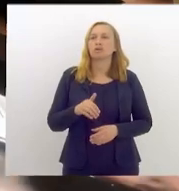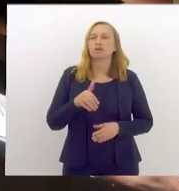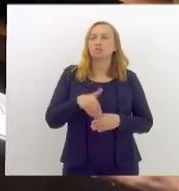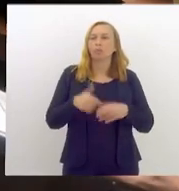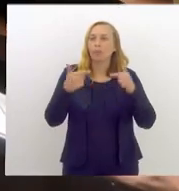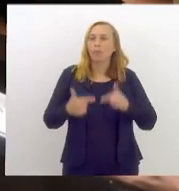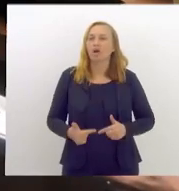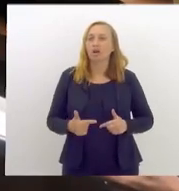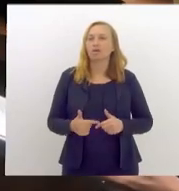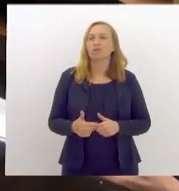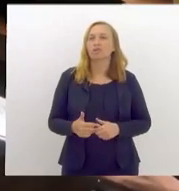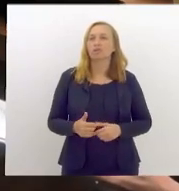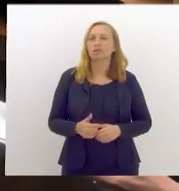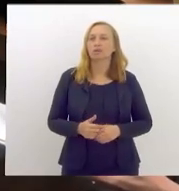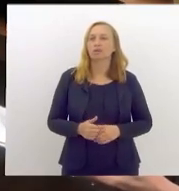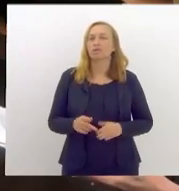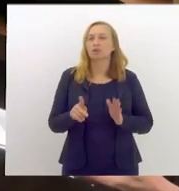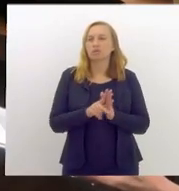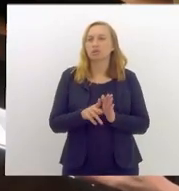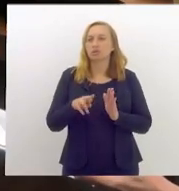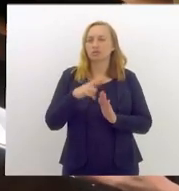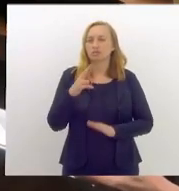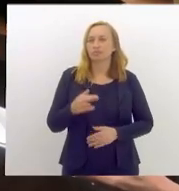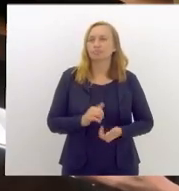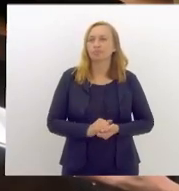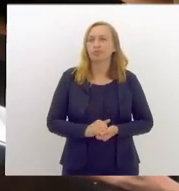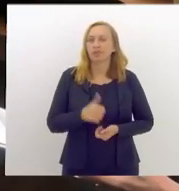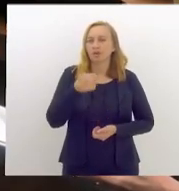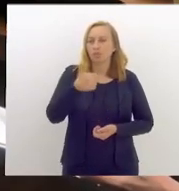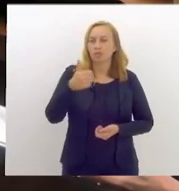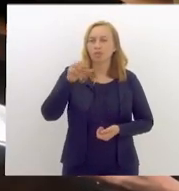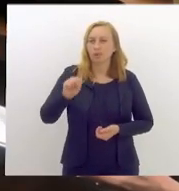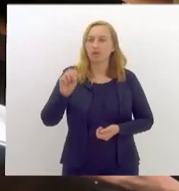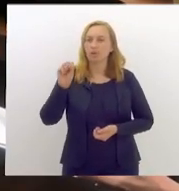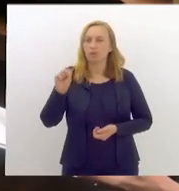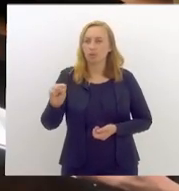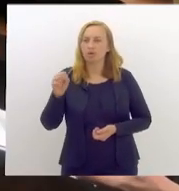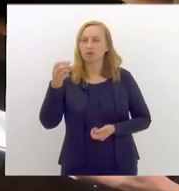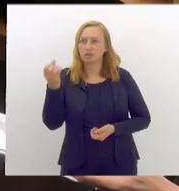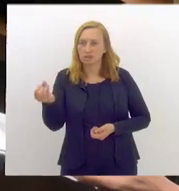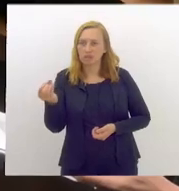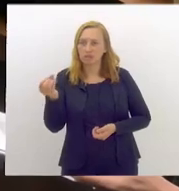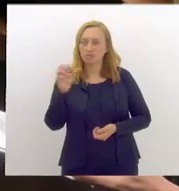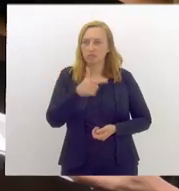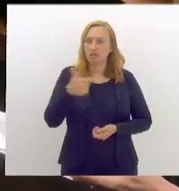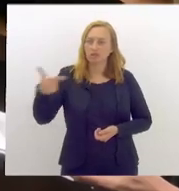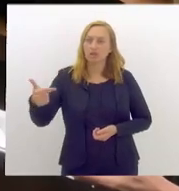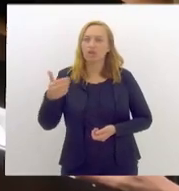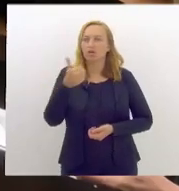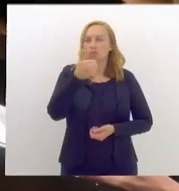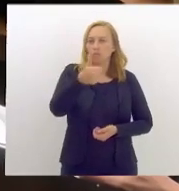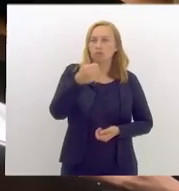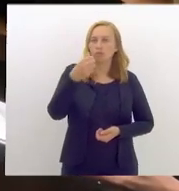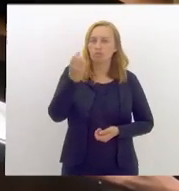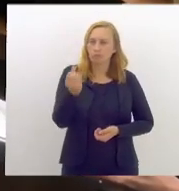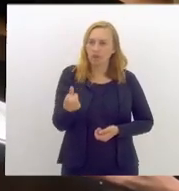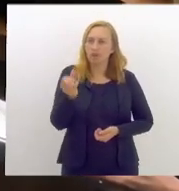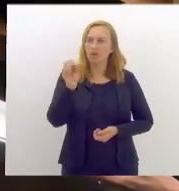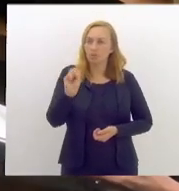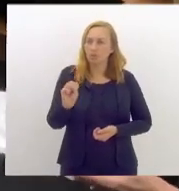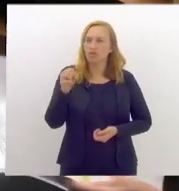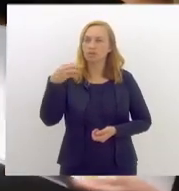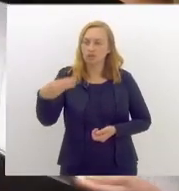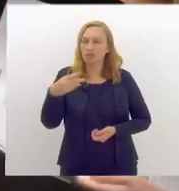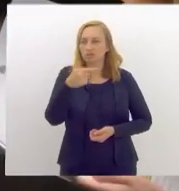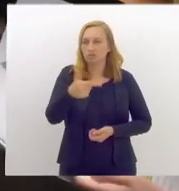abstenção nos seguintes projetos de resolução 1680 de 2022 1 meia 83